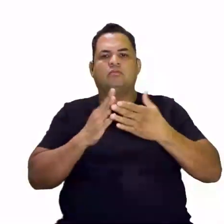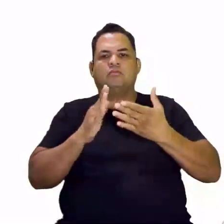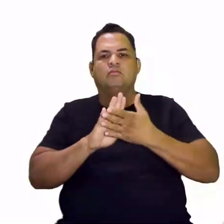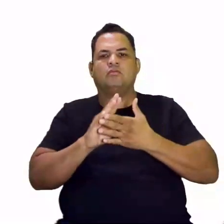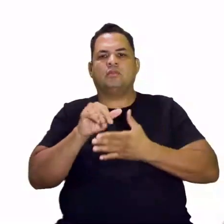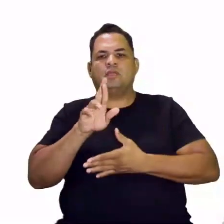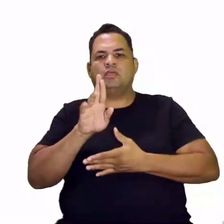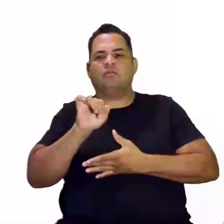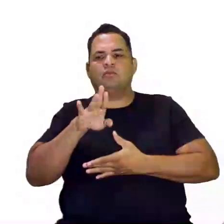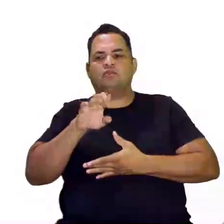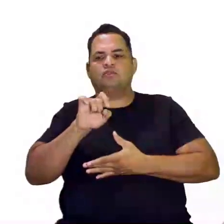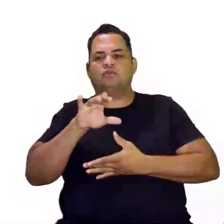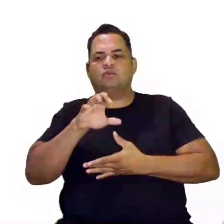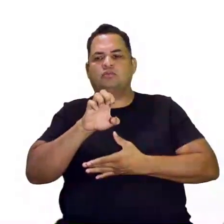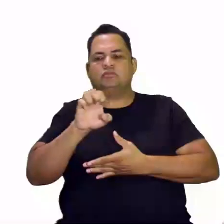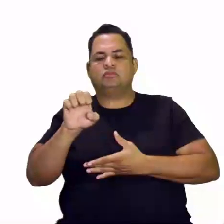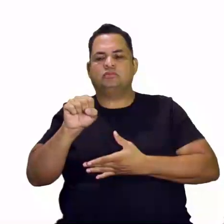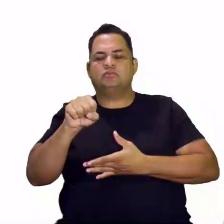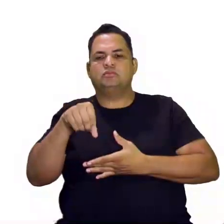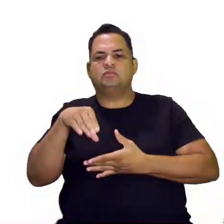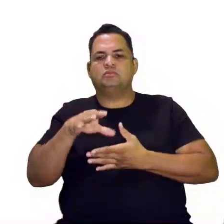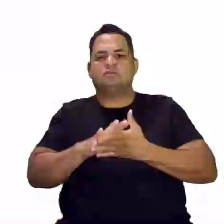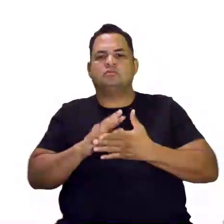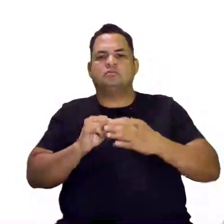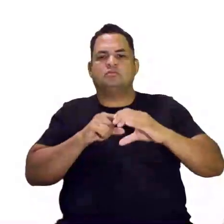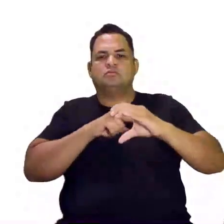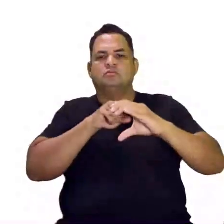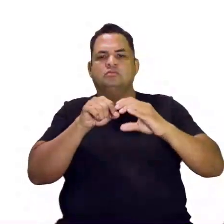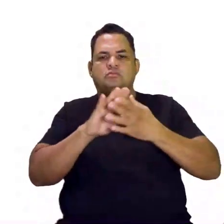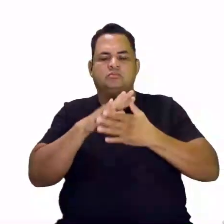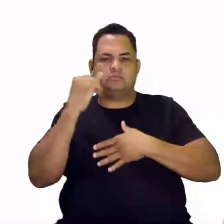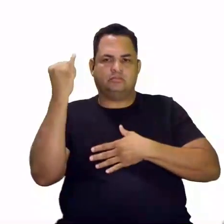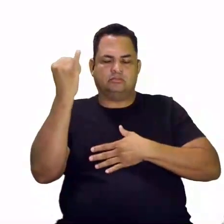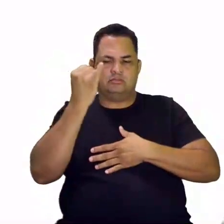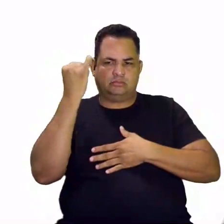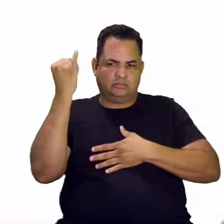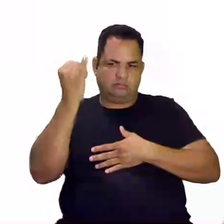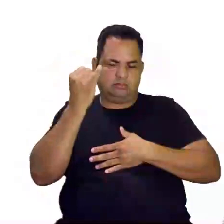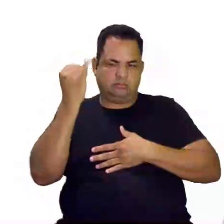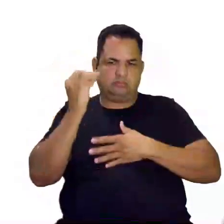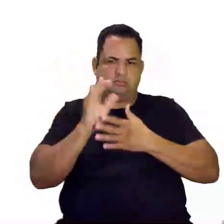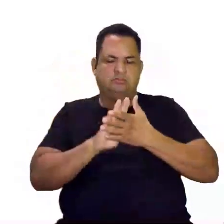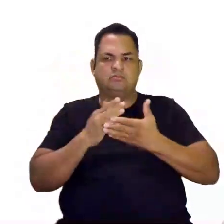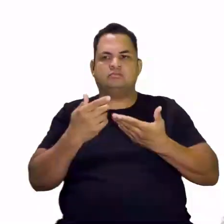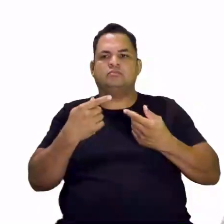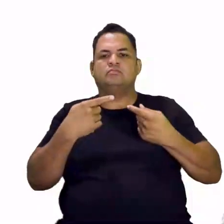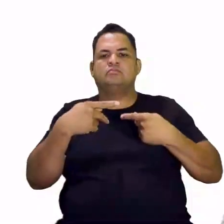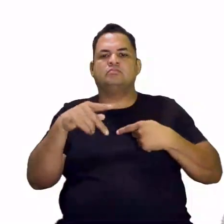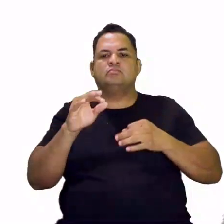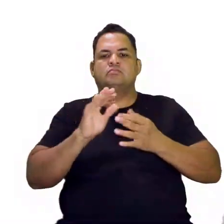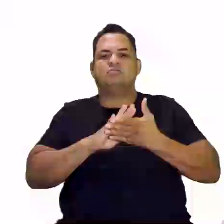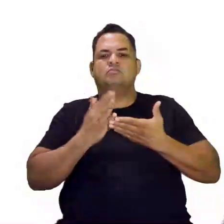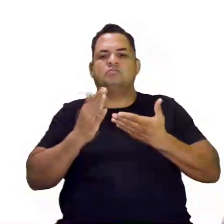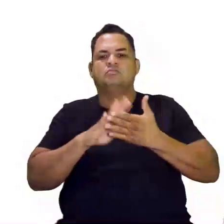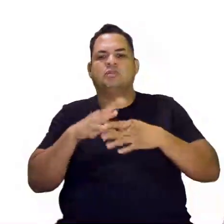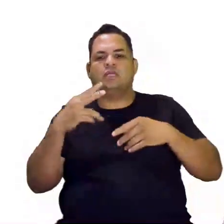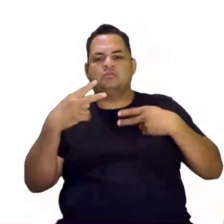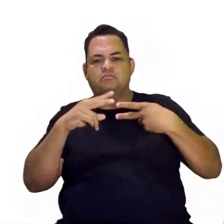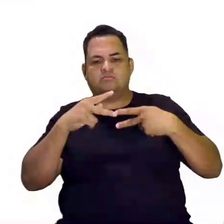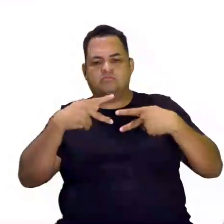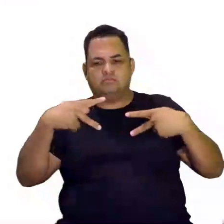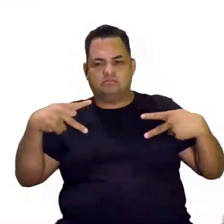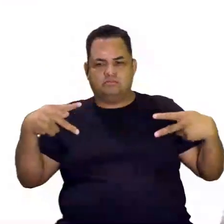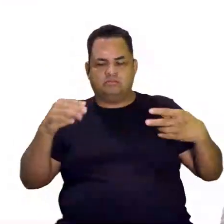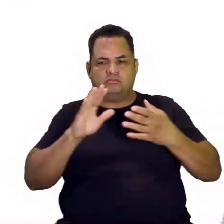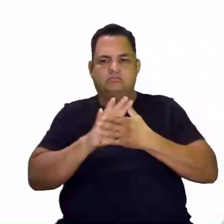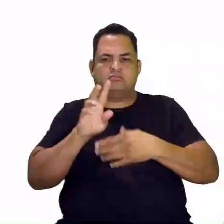nossos ribossomos. Os ribossomos são muito importantes para a questão de produção de proteínas. Elas